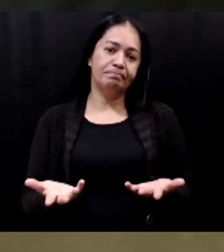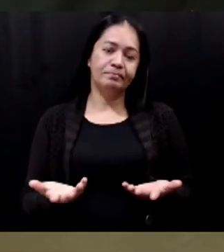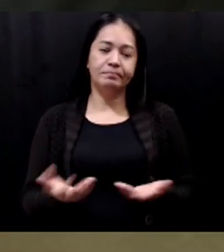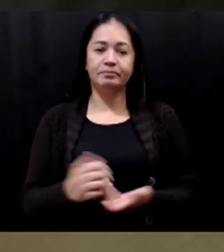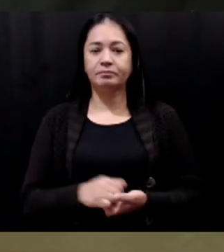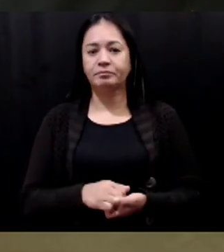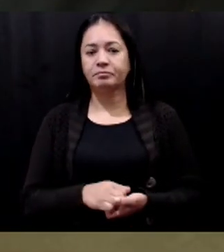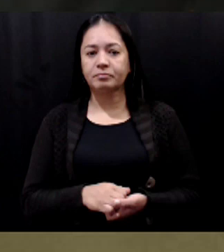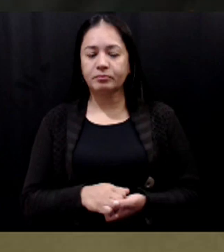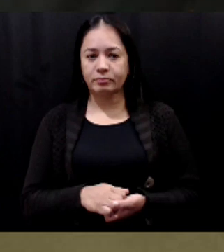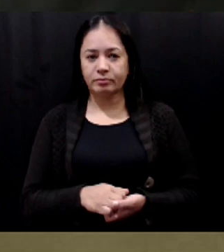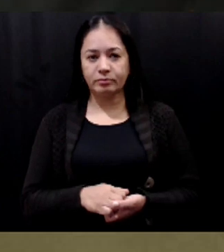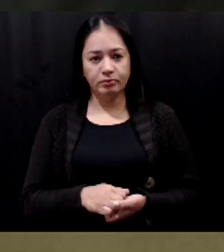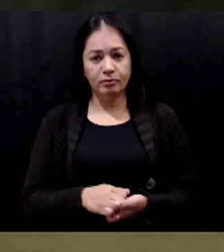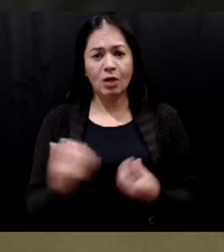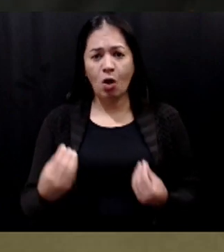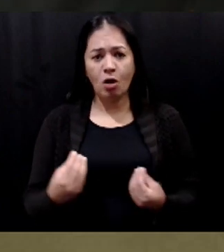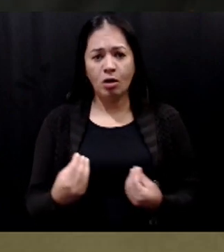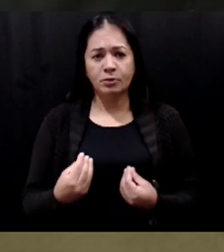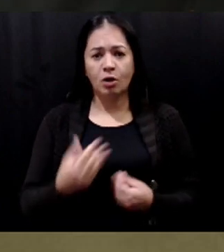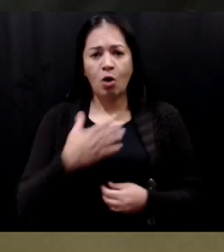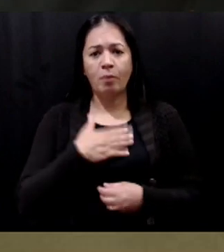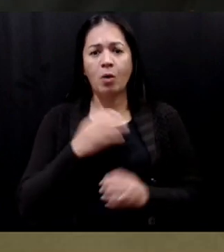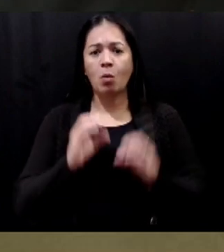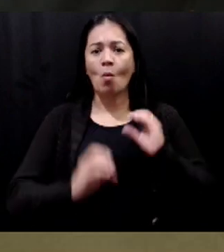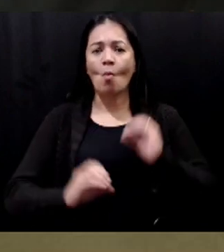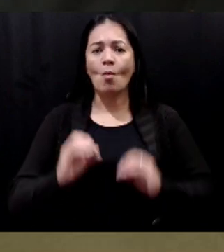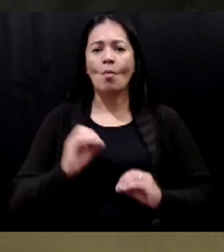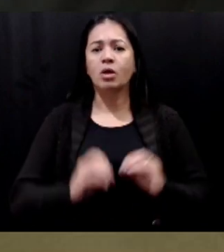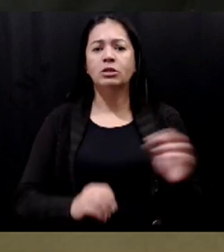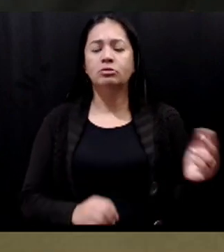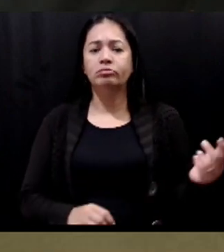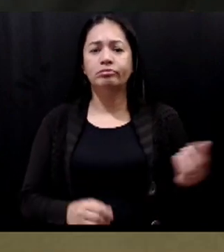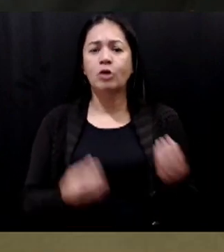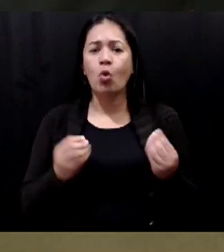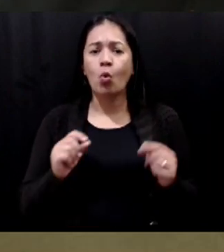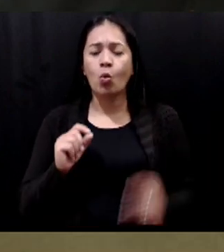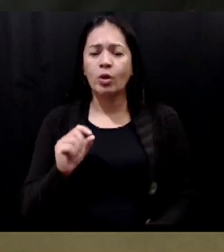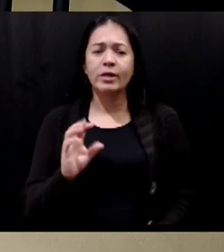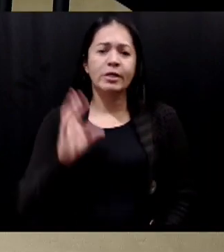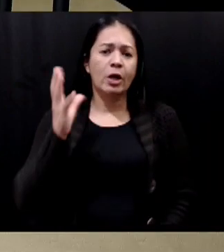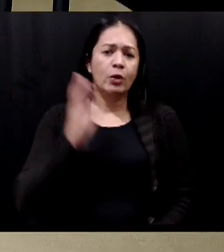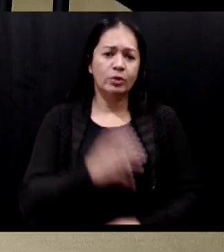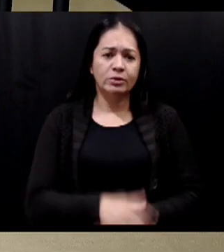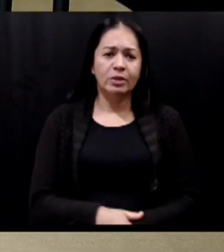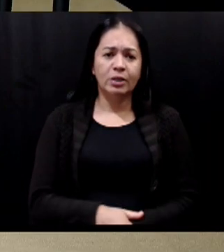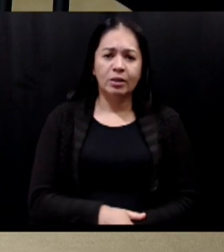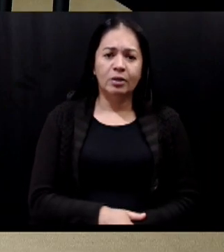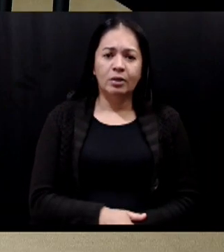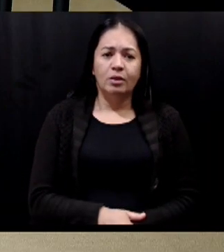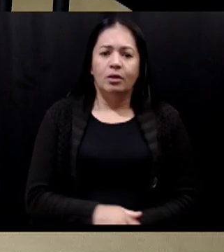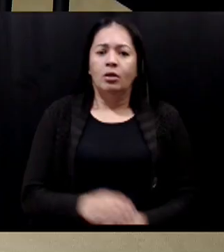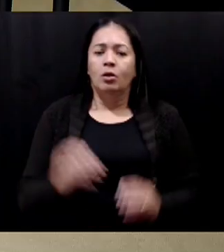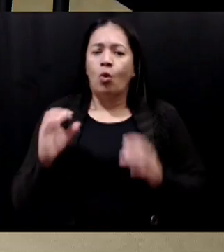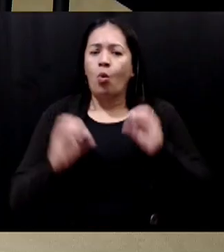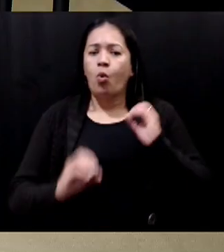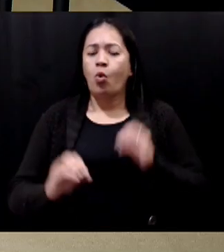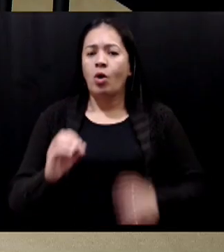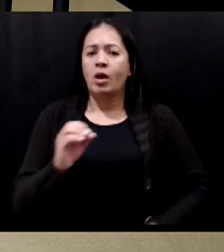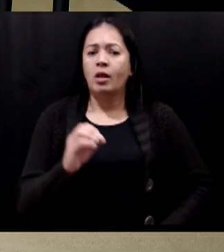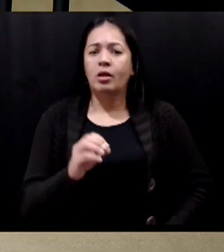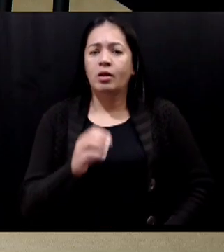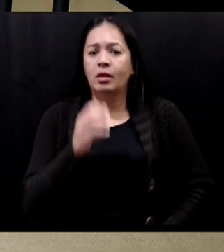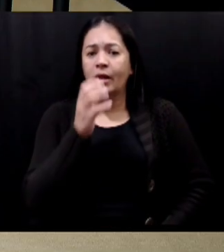meu metabolismo ele não vai. E o que acontece? O que é esse tal do metabolismo lento? Todo mundo tem isso? Isso intervém